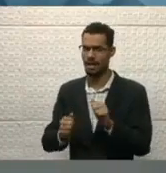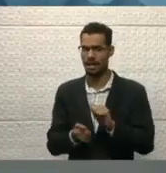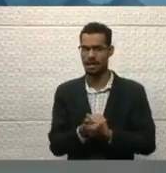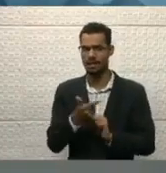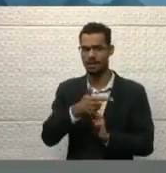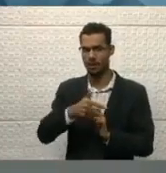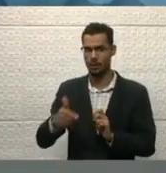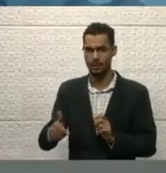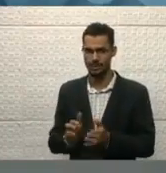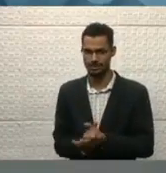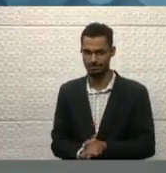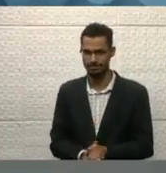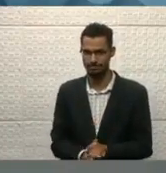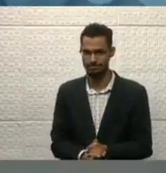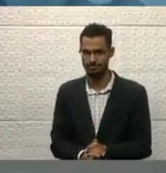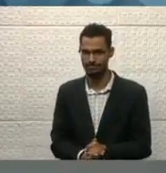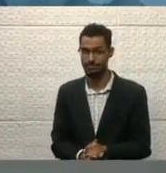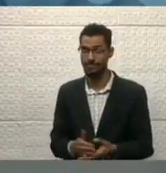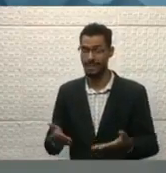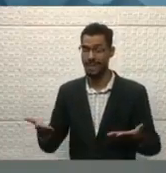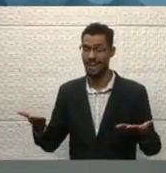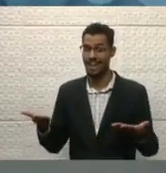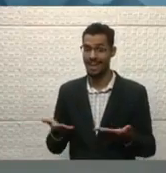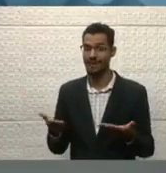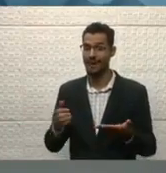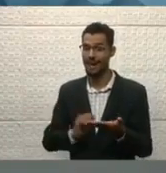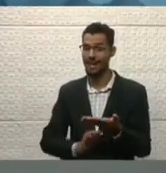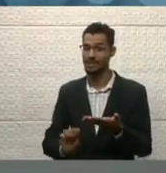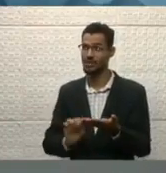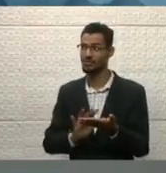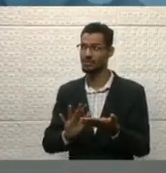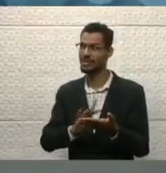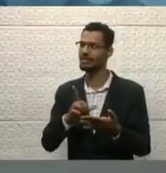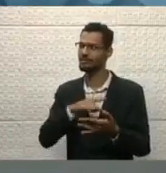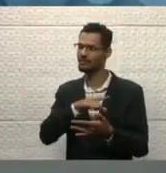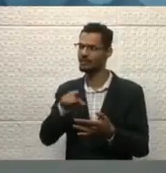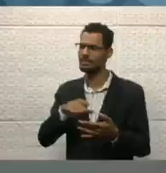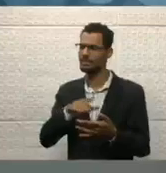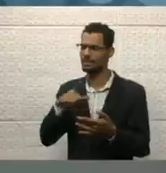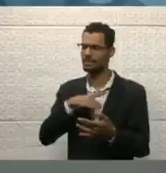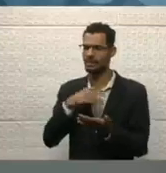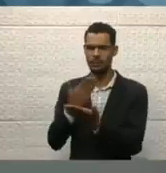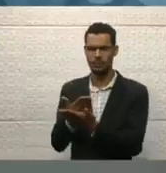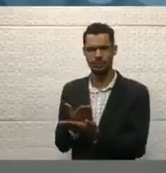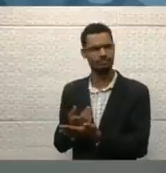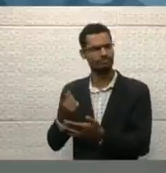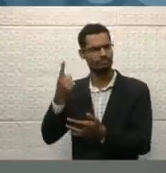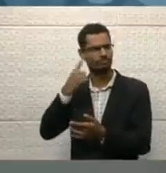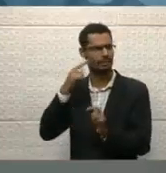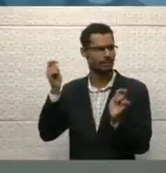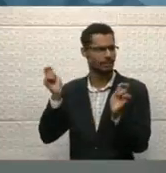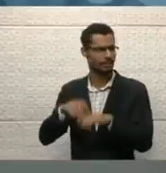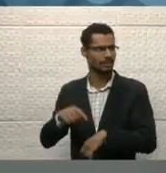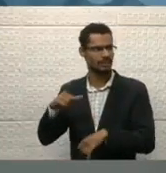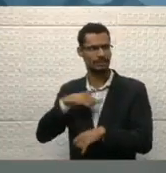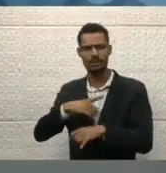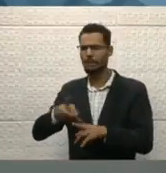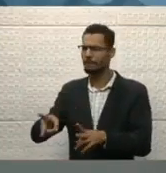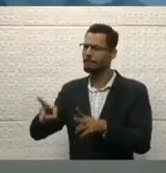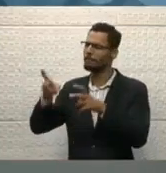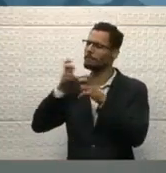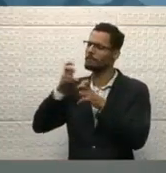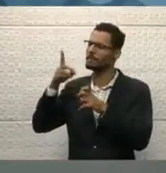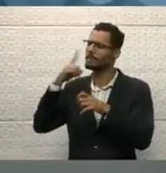outras situações. Bom, agora nós temos uma atividade para que você possa explorar esse procedimento de